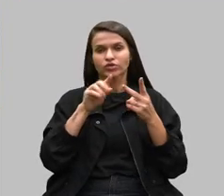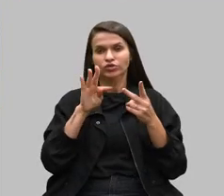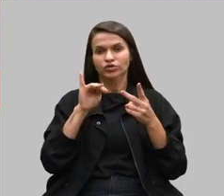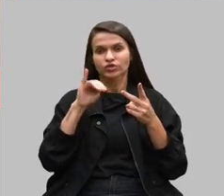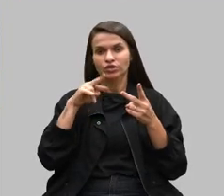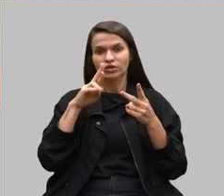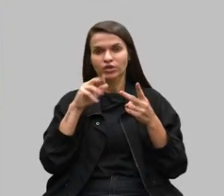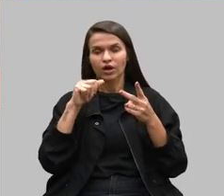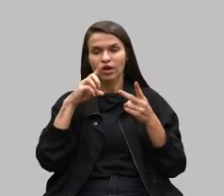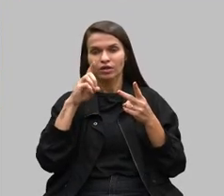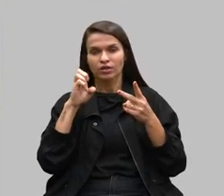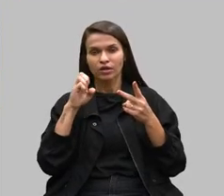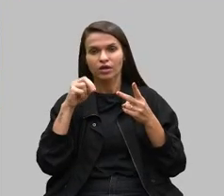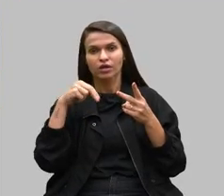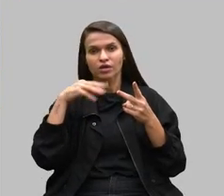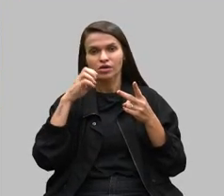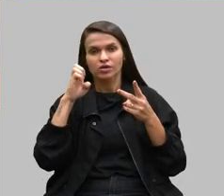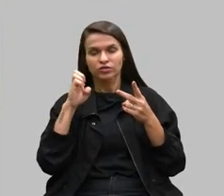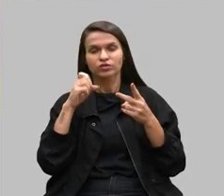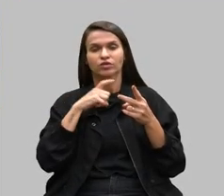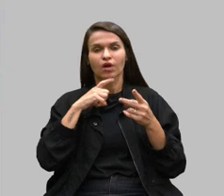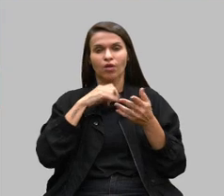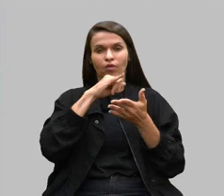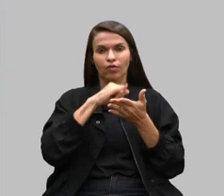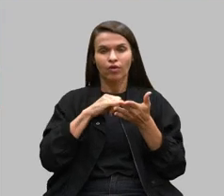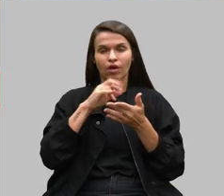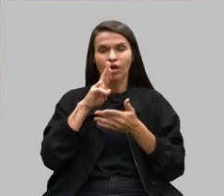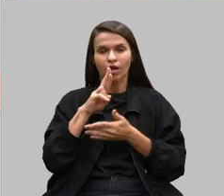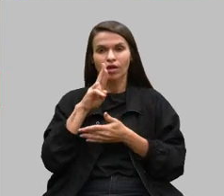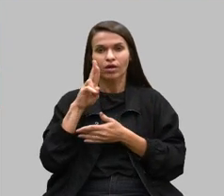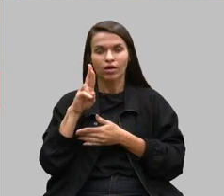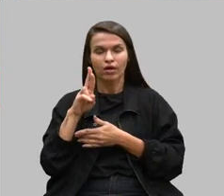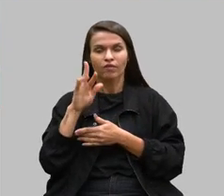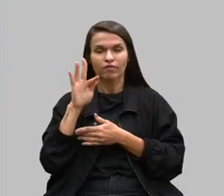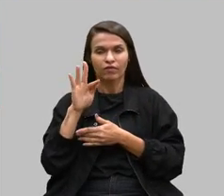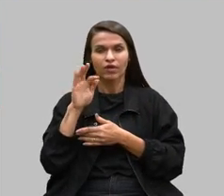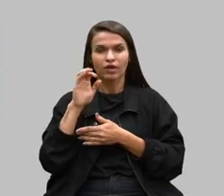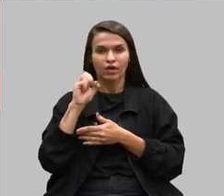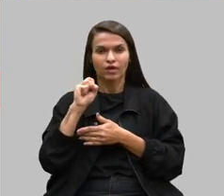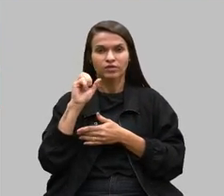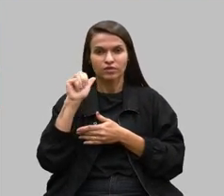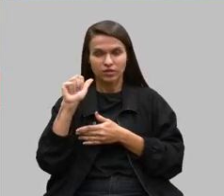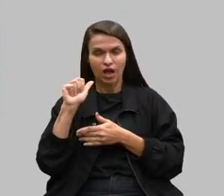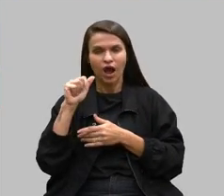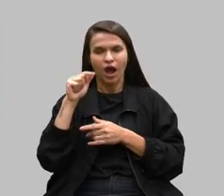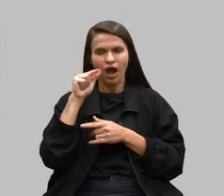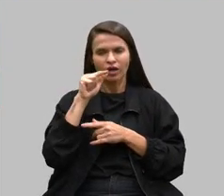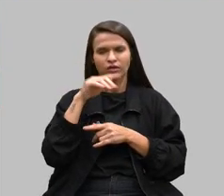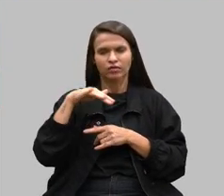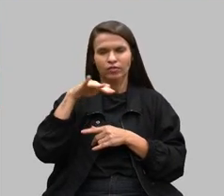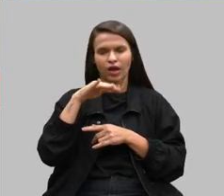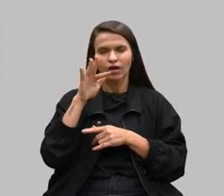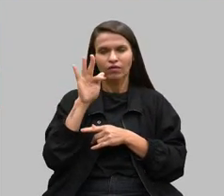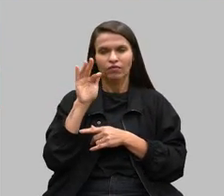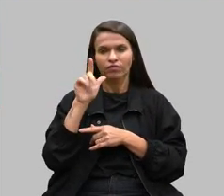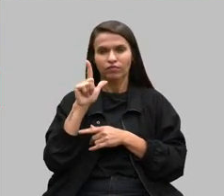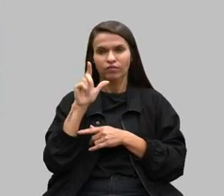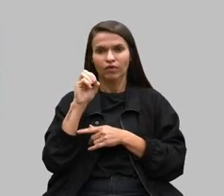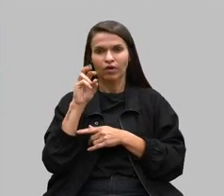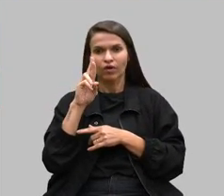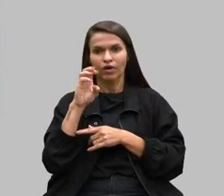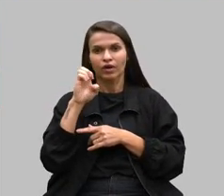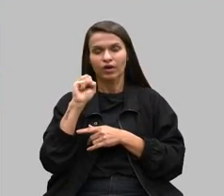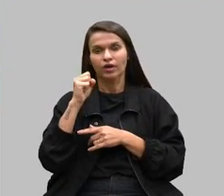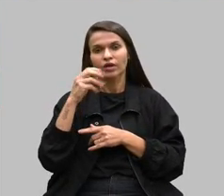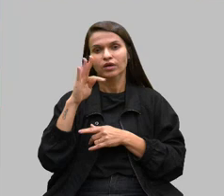Casarão ali do antigo prédio da rffsa sede da vli aqui na floresta Então a gente tem muito orgulho dessa presença